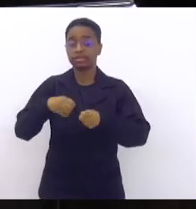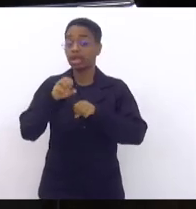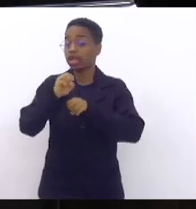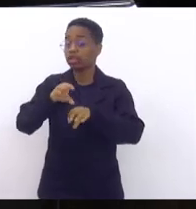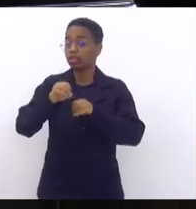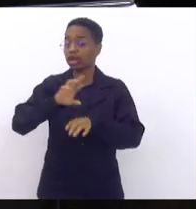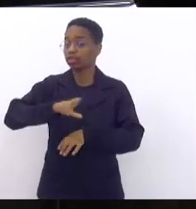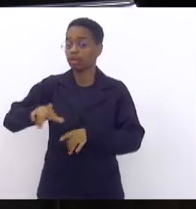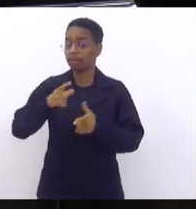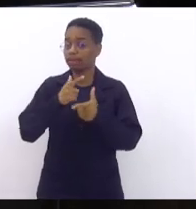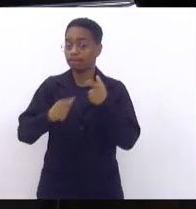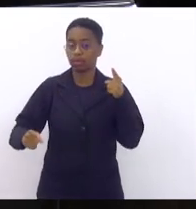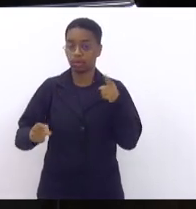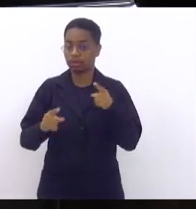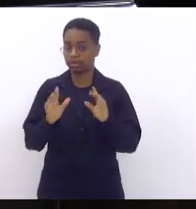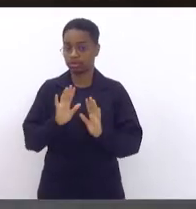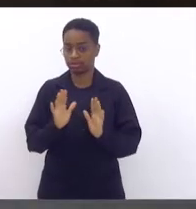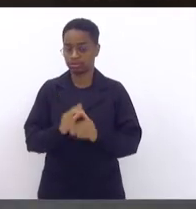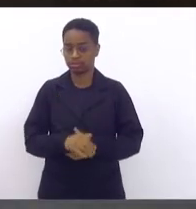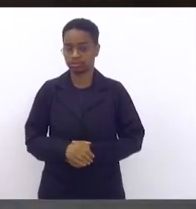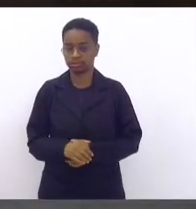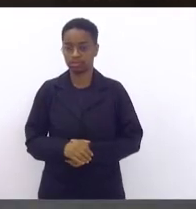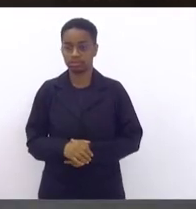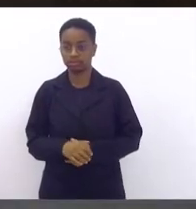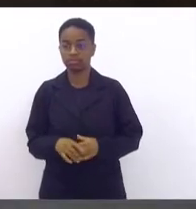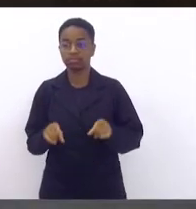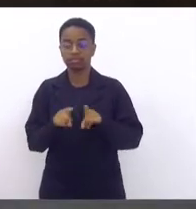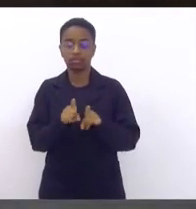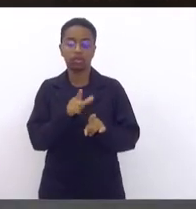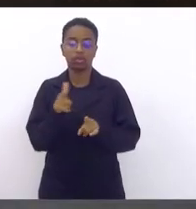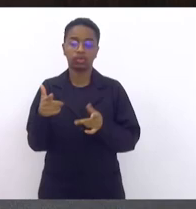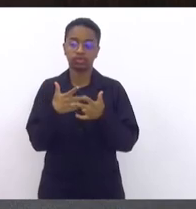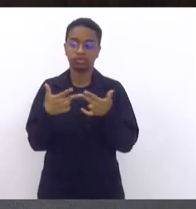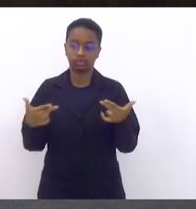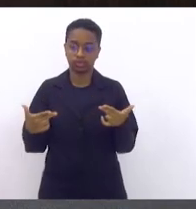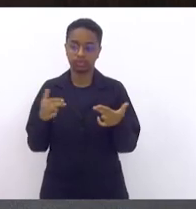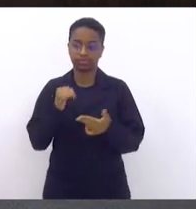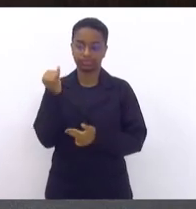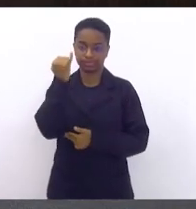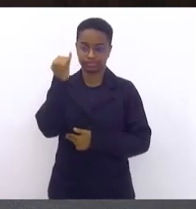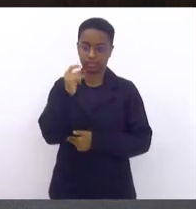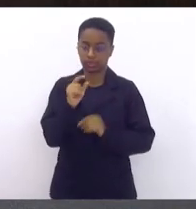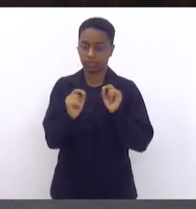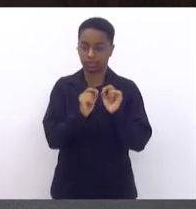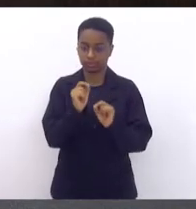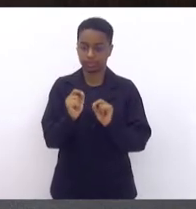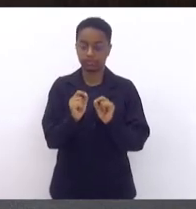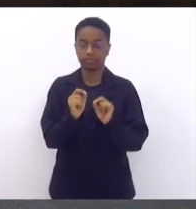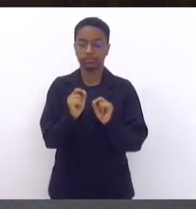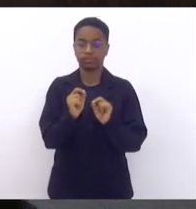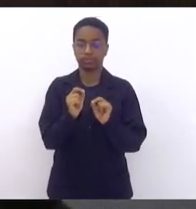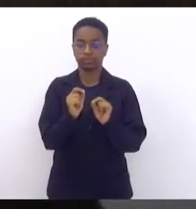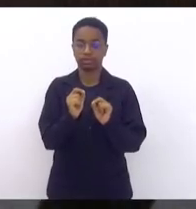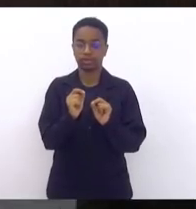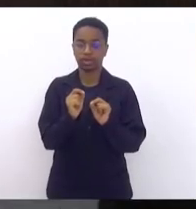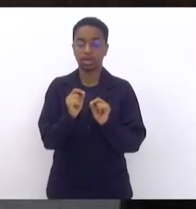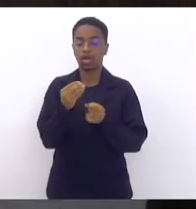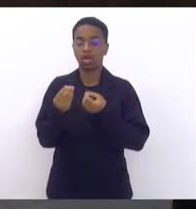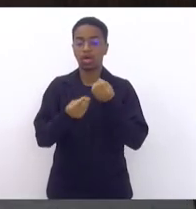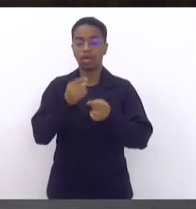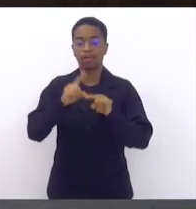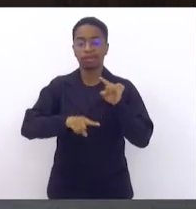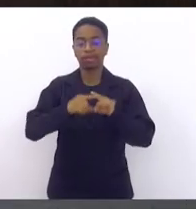outra outra entrave bem rapidinho aqui tá mas eu preciso fazer essa intervenção é a entrada discriminada de materiais